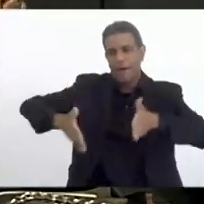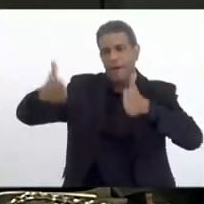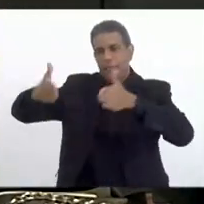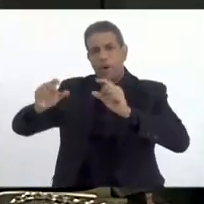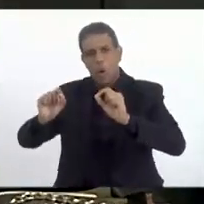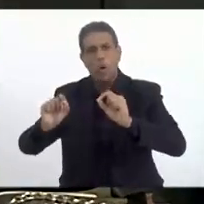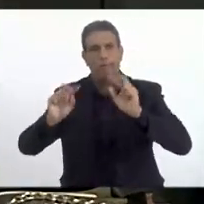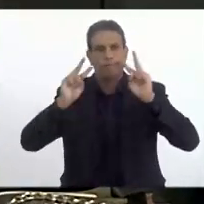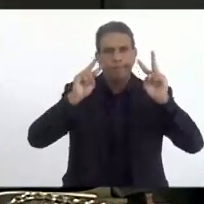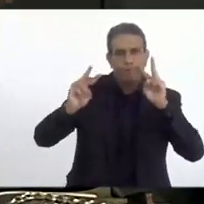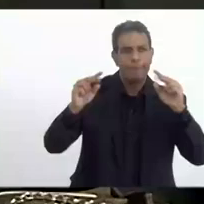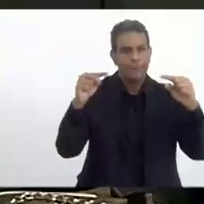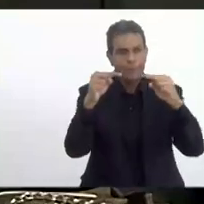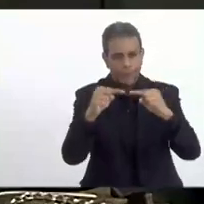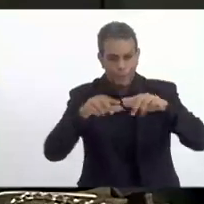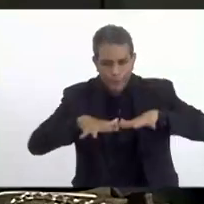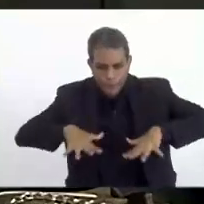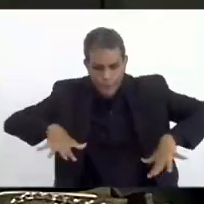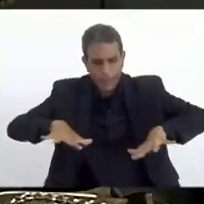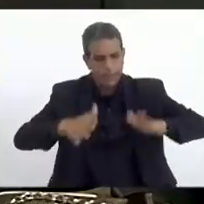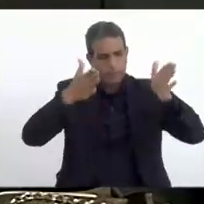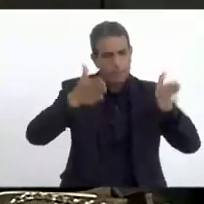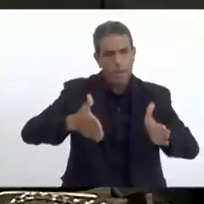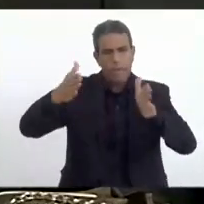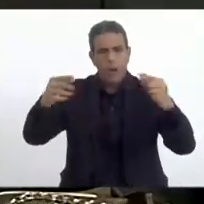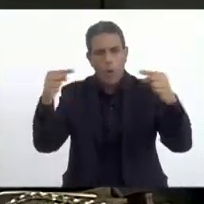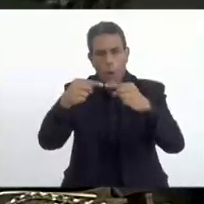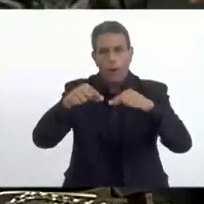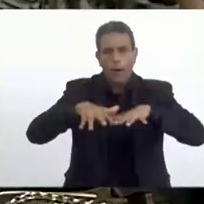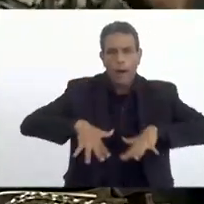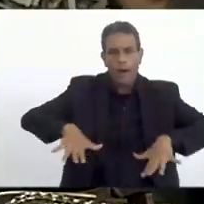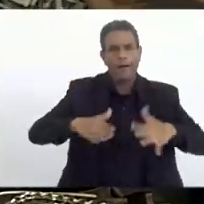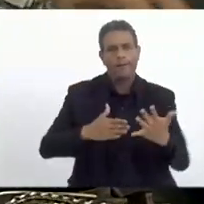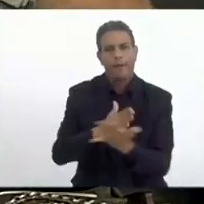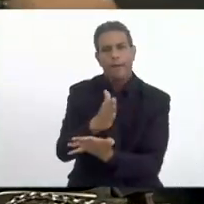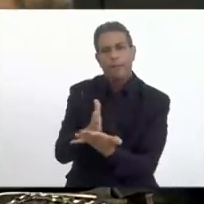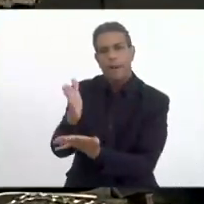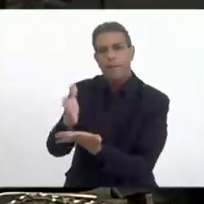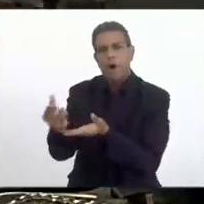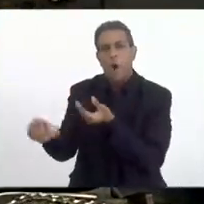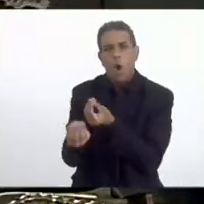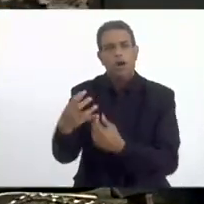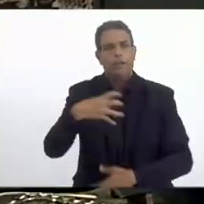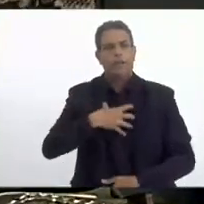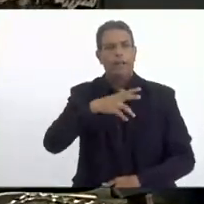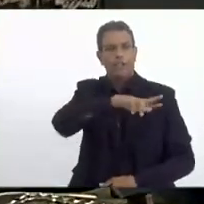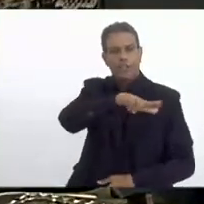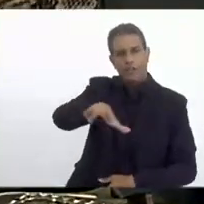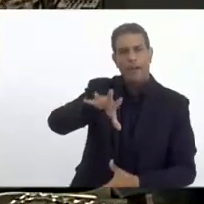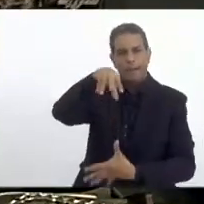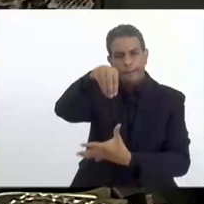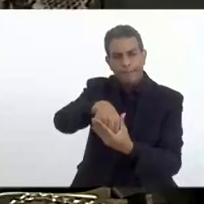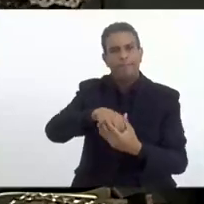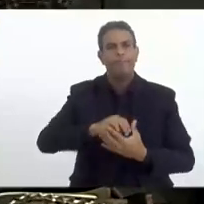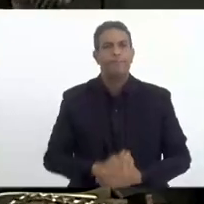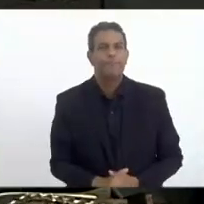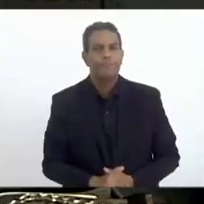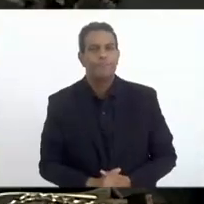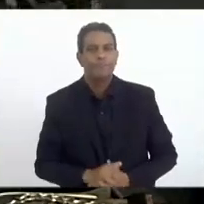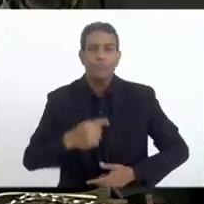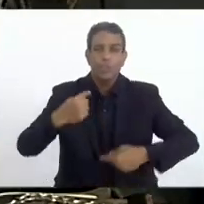de ponta, ele fica ali. Ele tanto fica ali como ele pode ser administrativo. Ele tem multitarefas. Então,